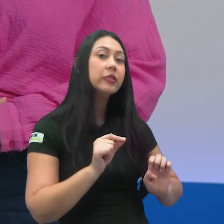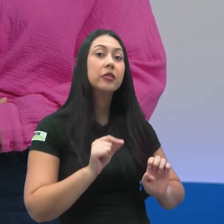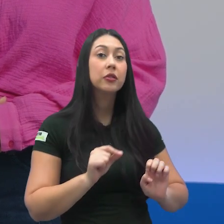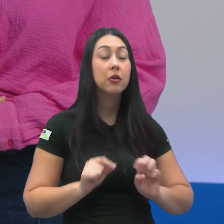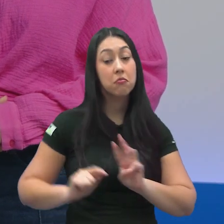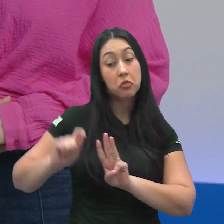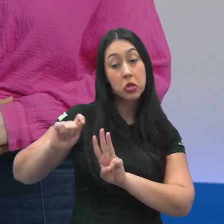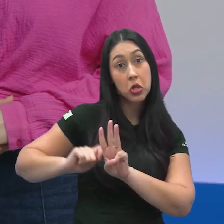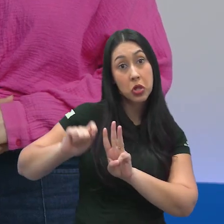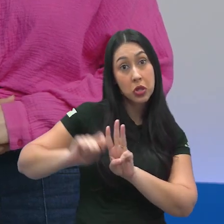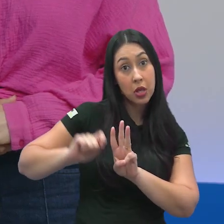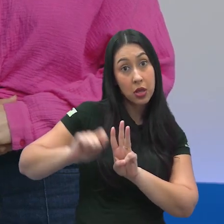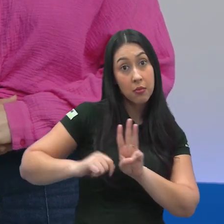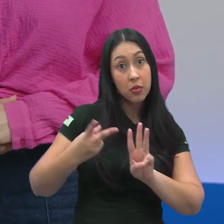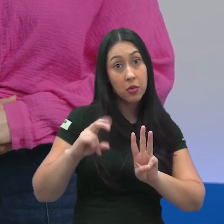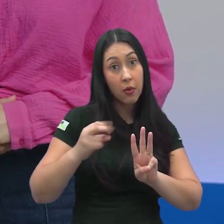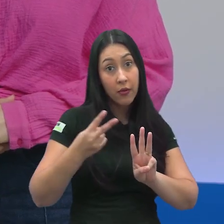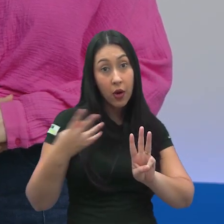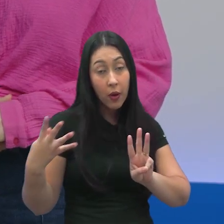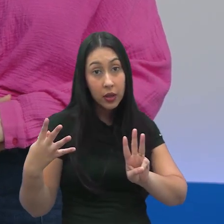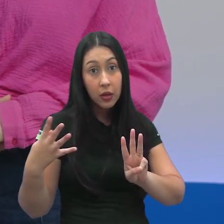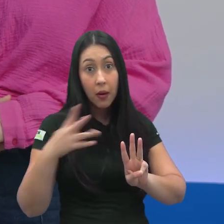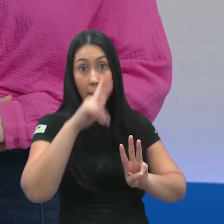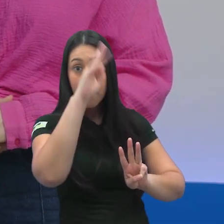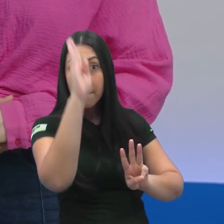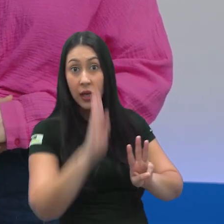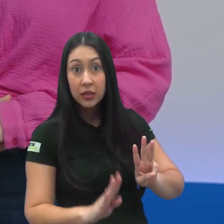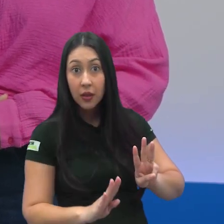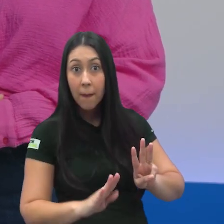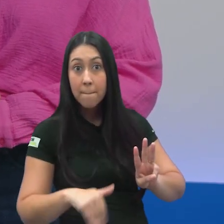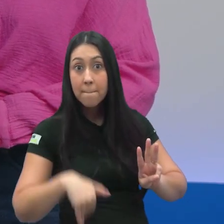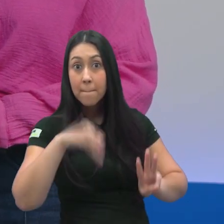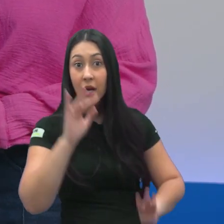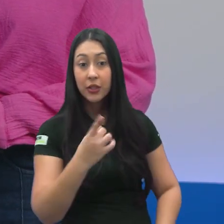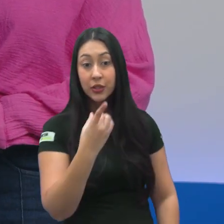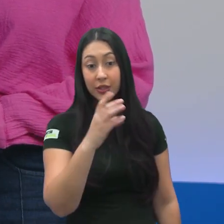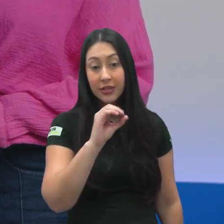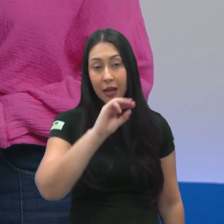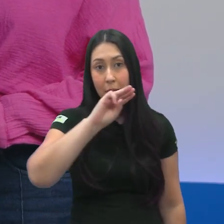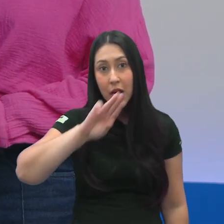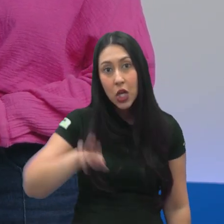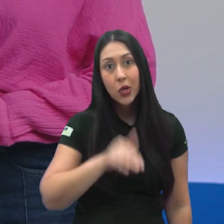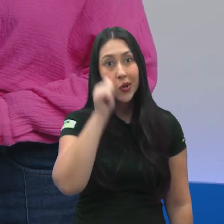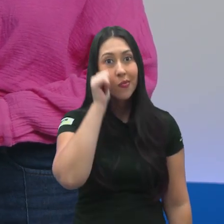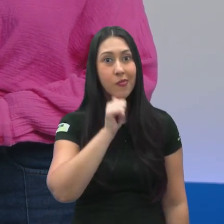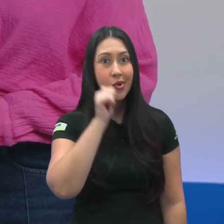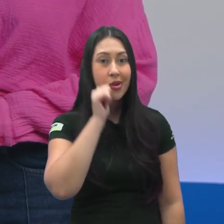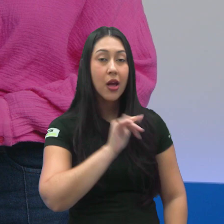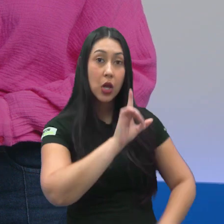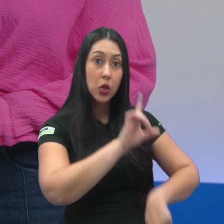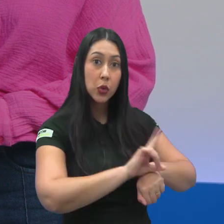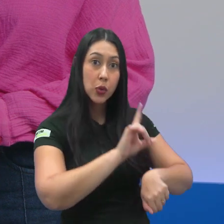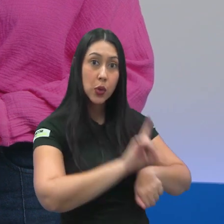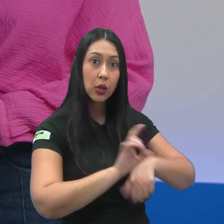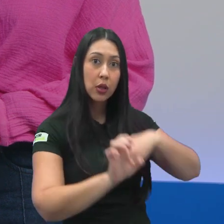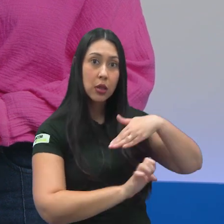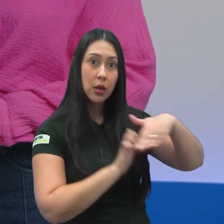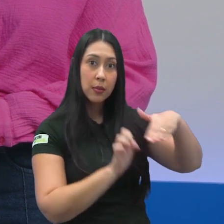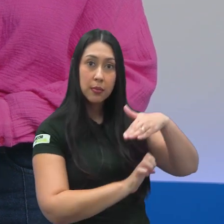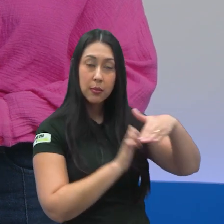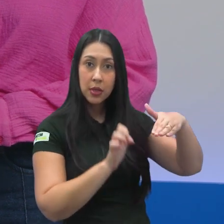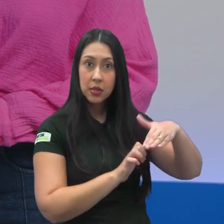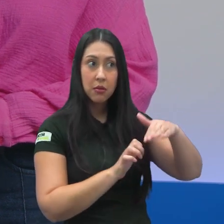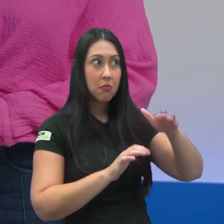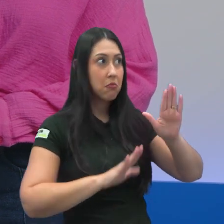No último trimestre de 2024, o país ultrapassou a marca de 10 milhões de mulheres donas de negócio.